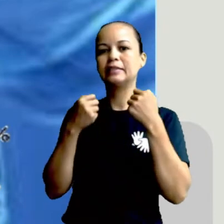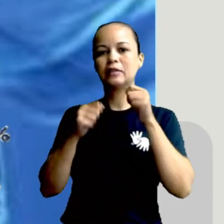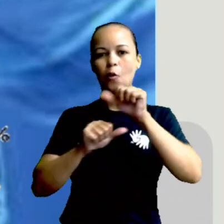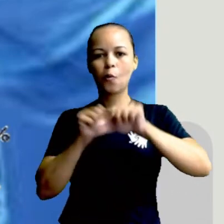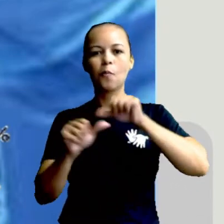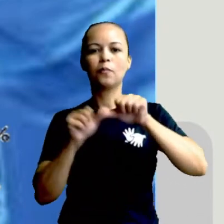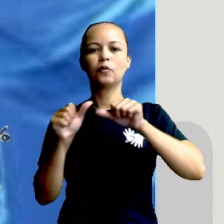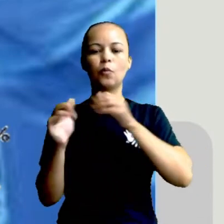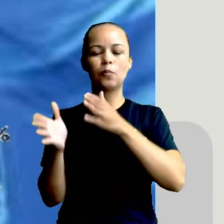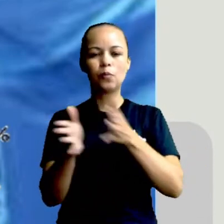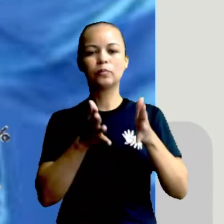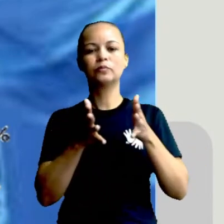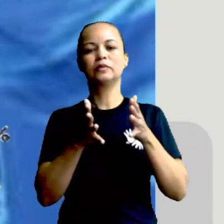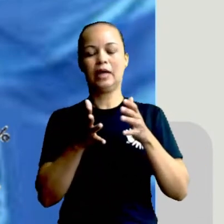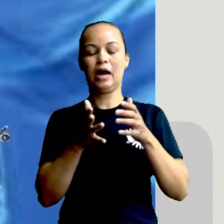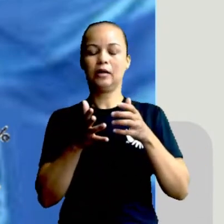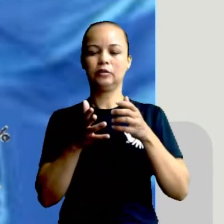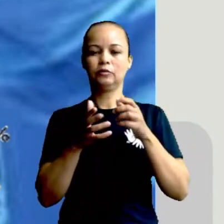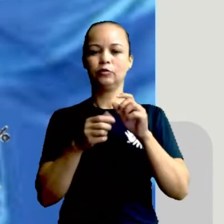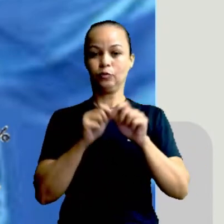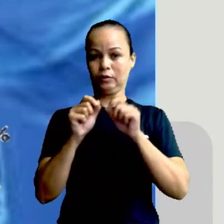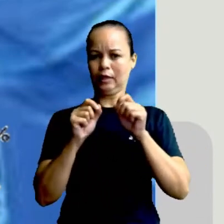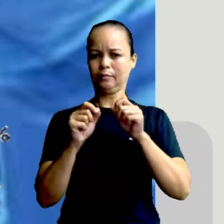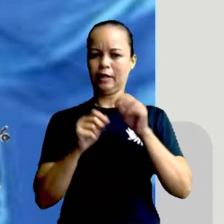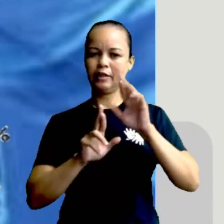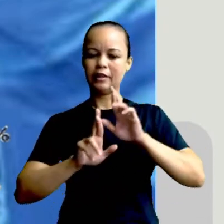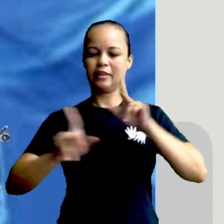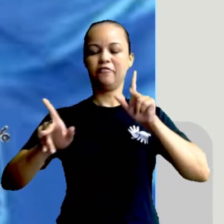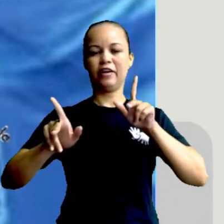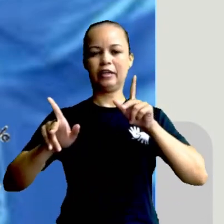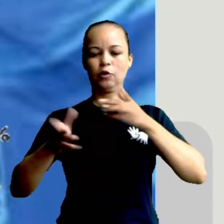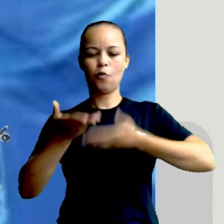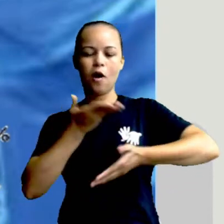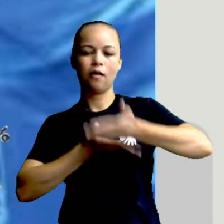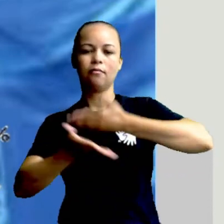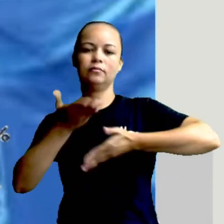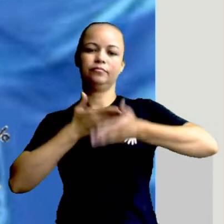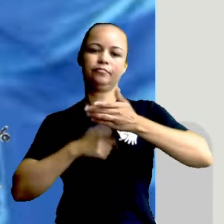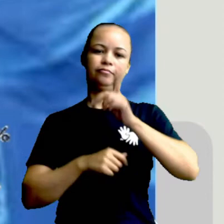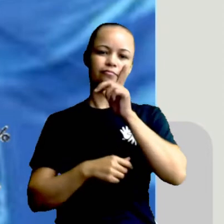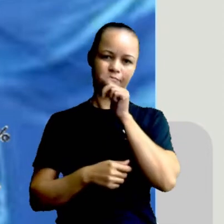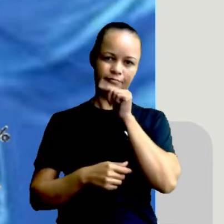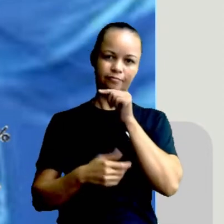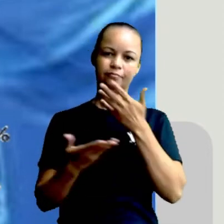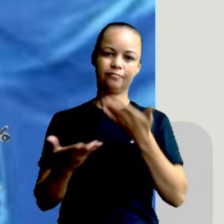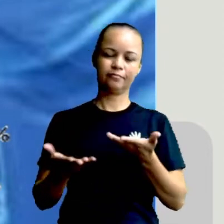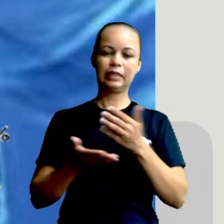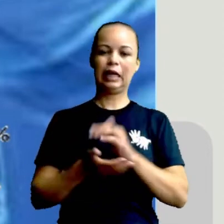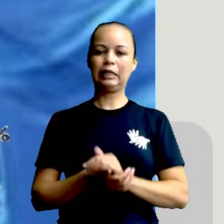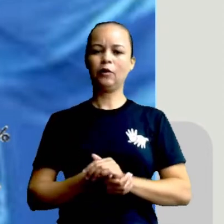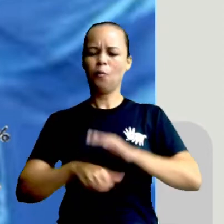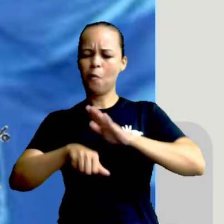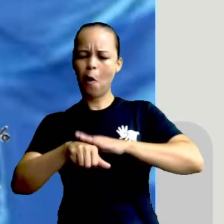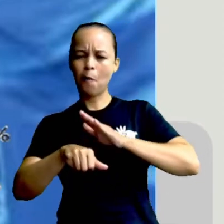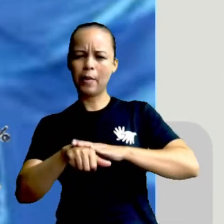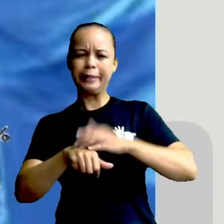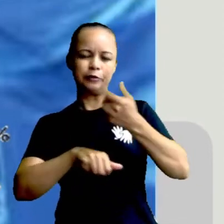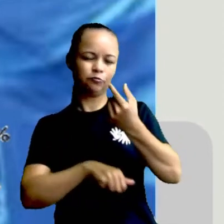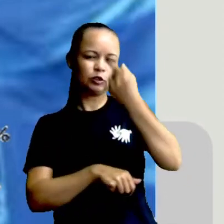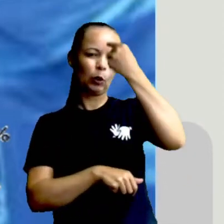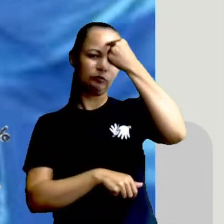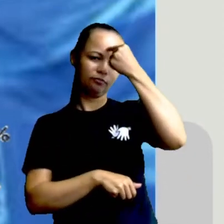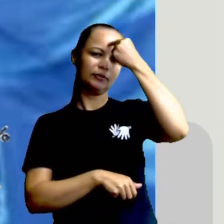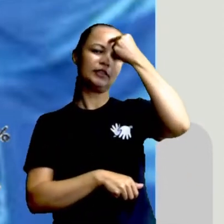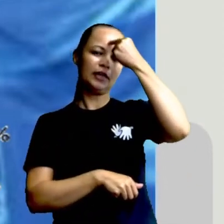viu? Novas atitudes, atitudes bem diferentes com relação à água, né? E começar a ter esse momento mesmo de